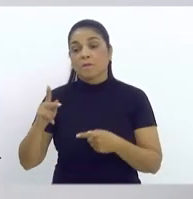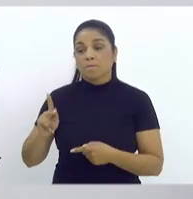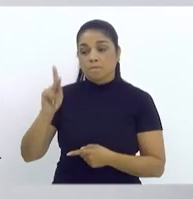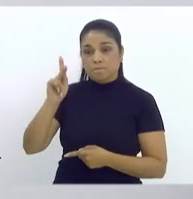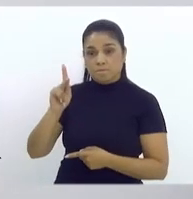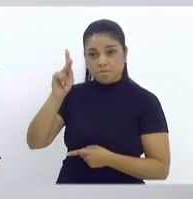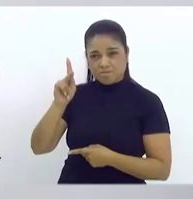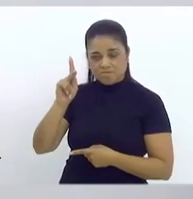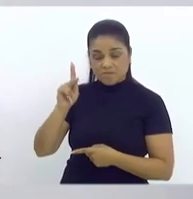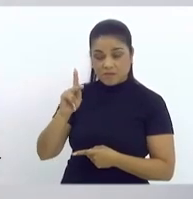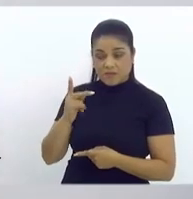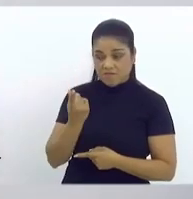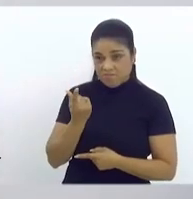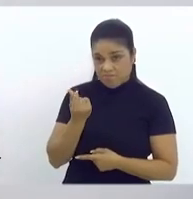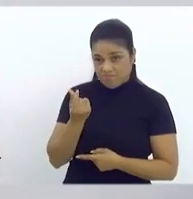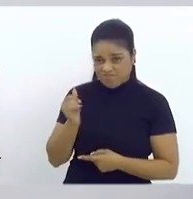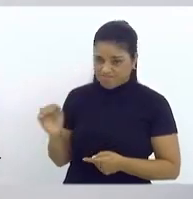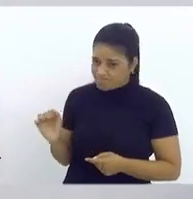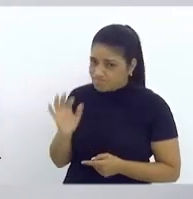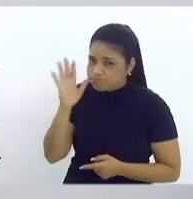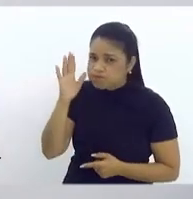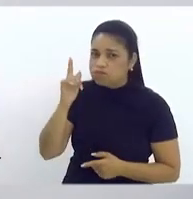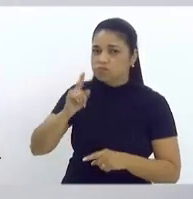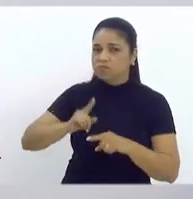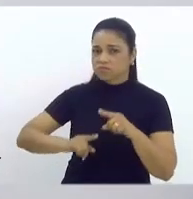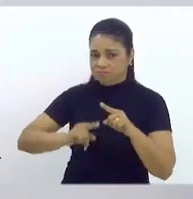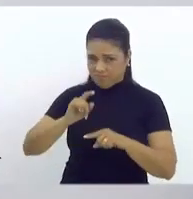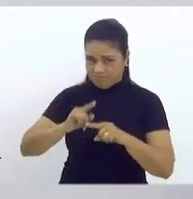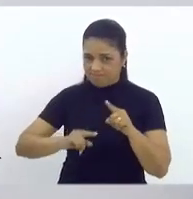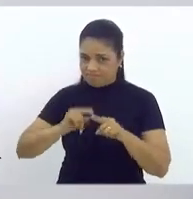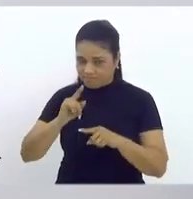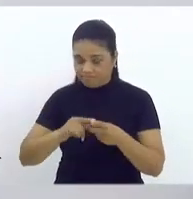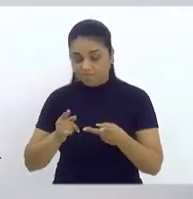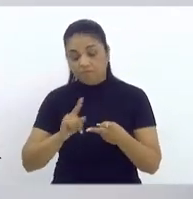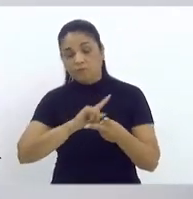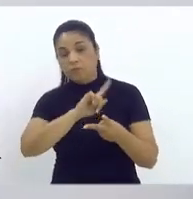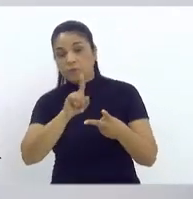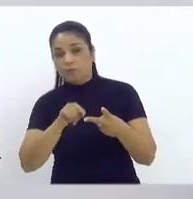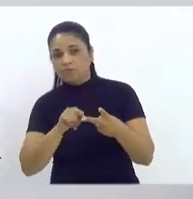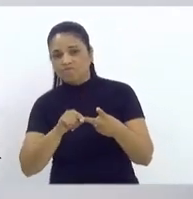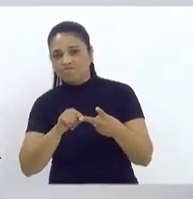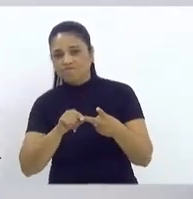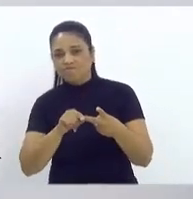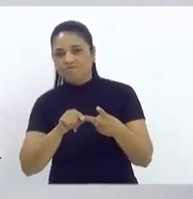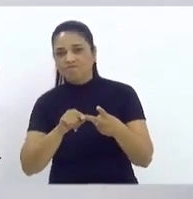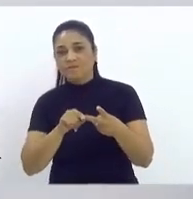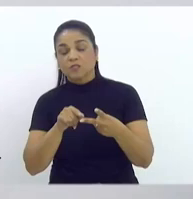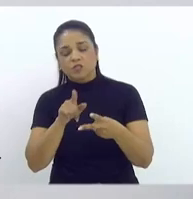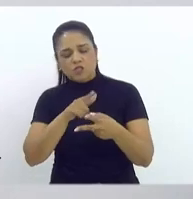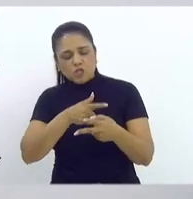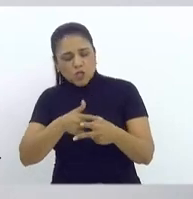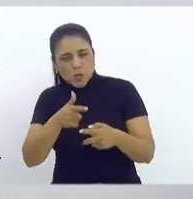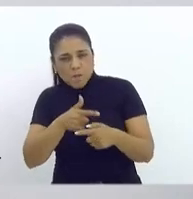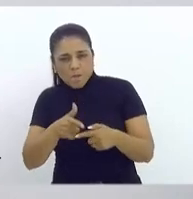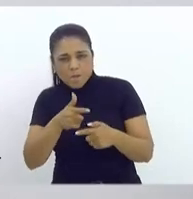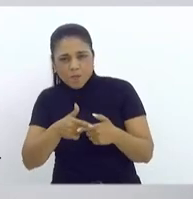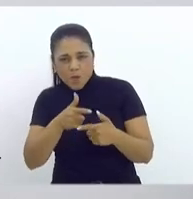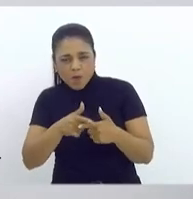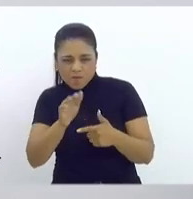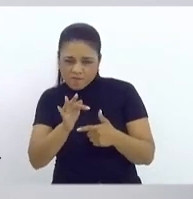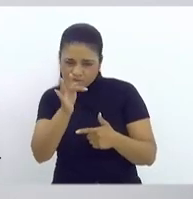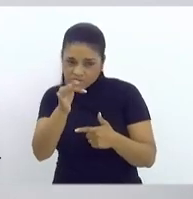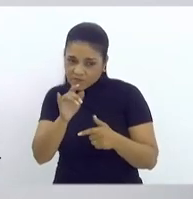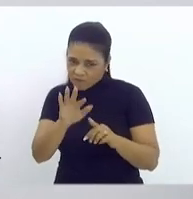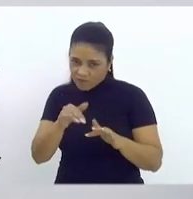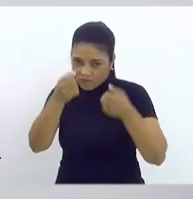acaba encarecendo bastante o produto e um pouquinho de problema, que eu vou entrar um pouquinho mais na frente, com relação à